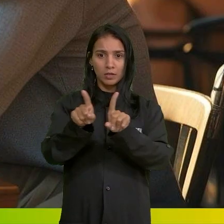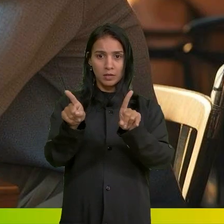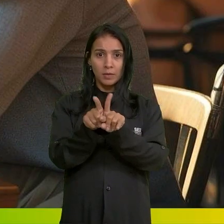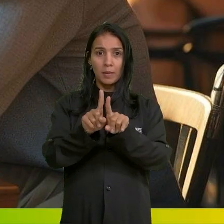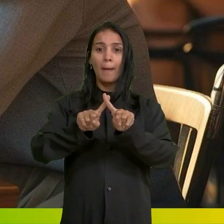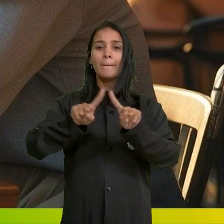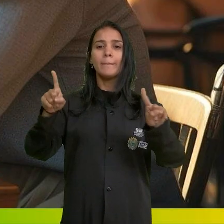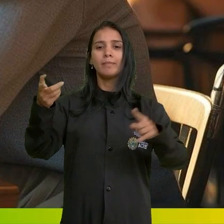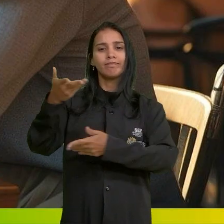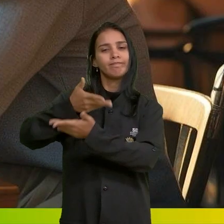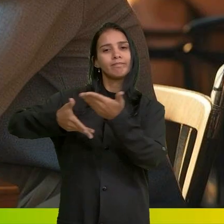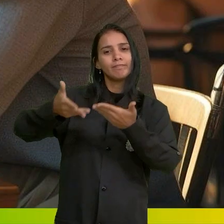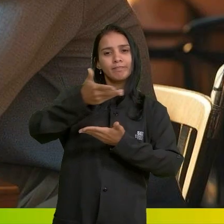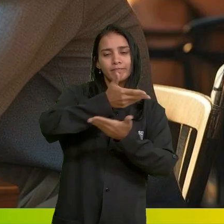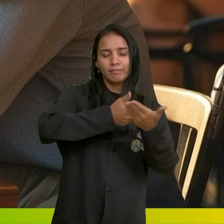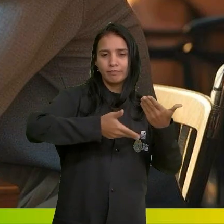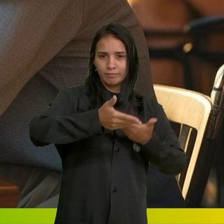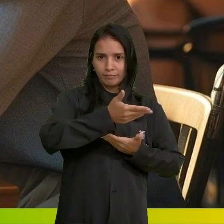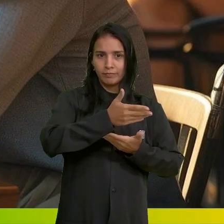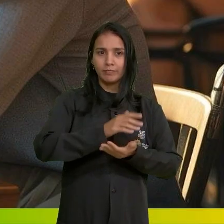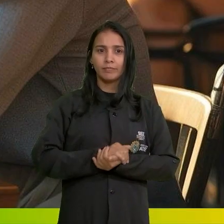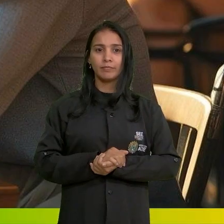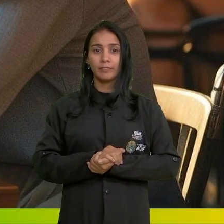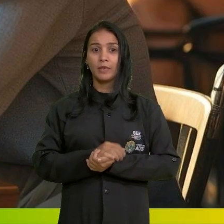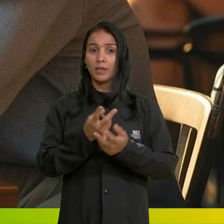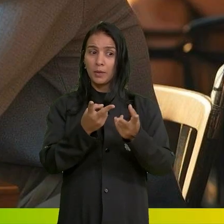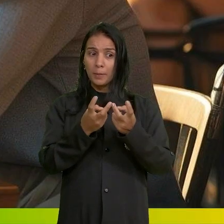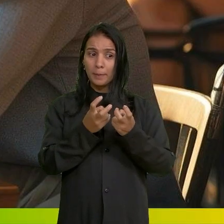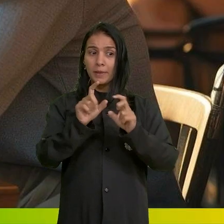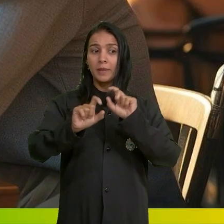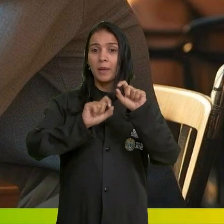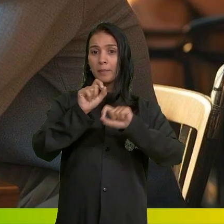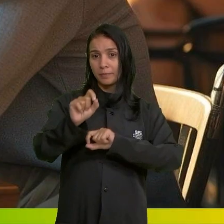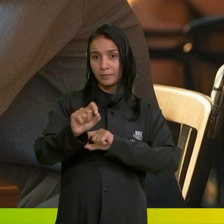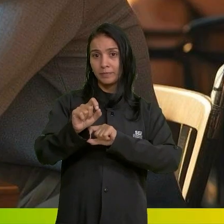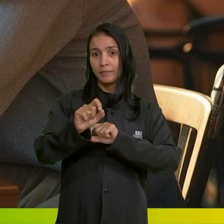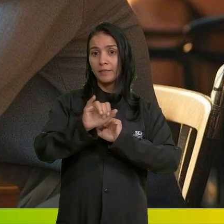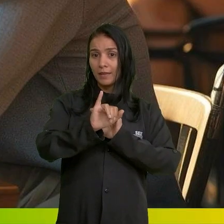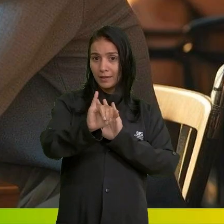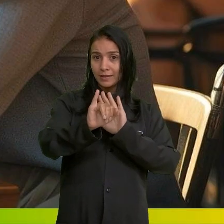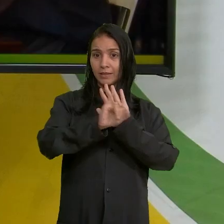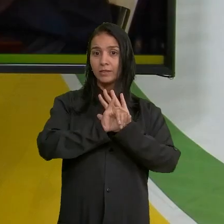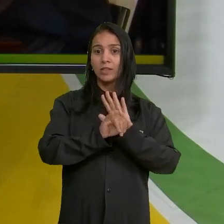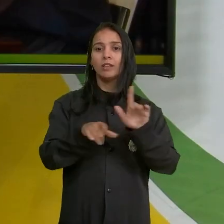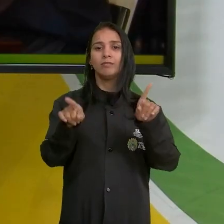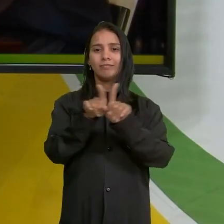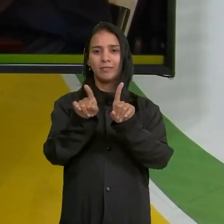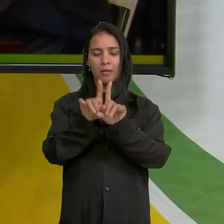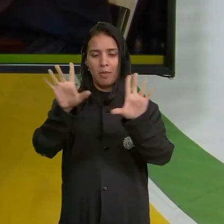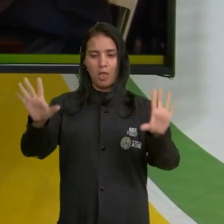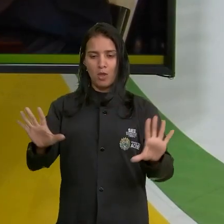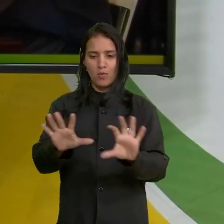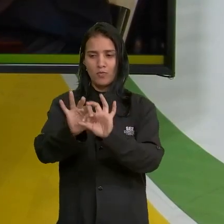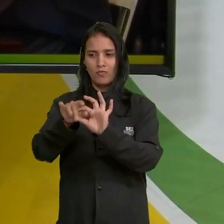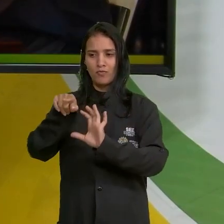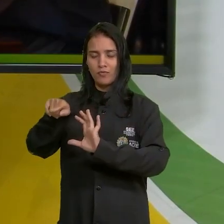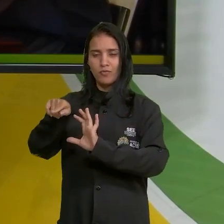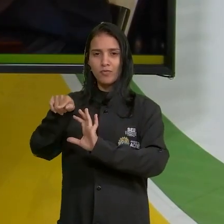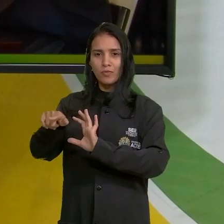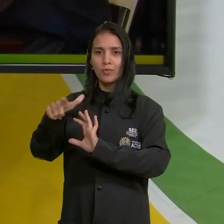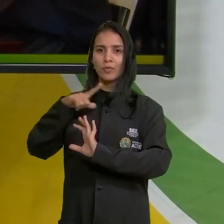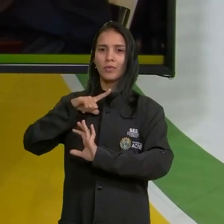a identidade, ela tem uma forte relação com alteridade. E alteridade